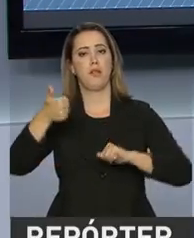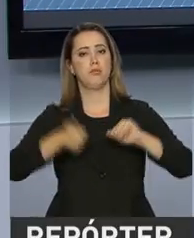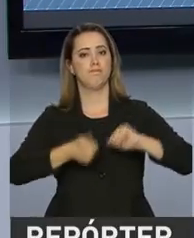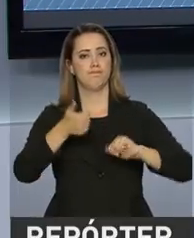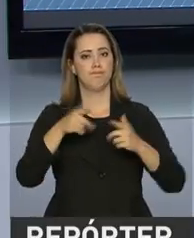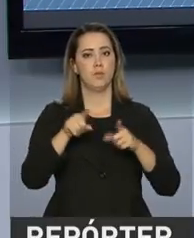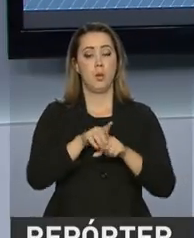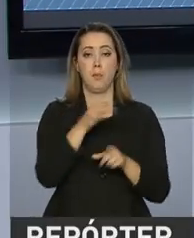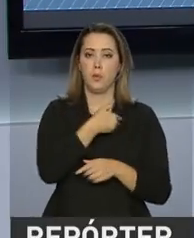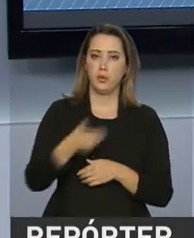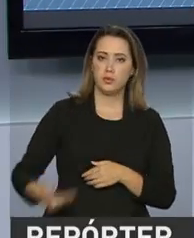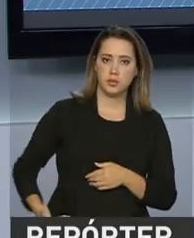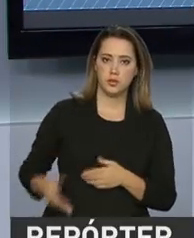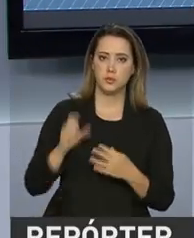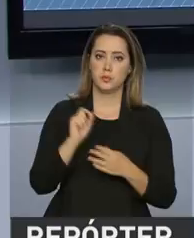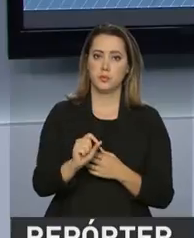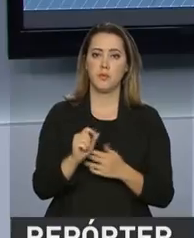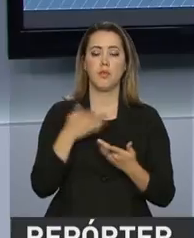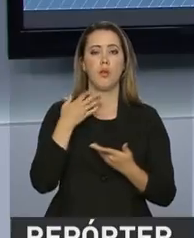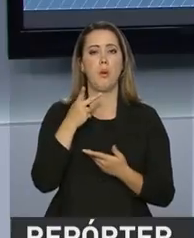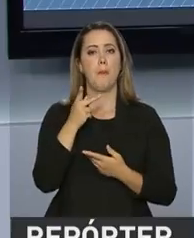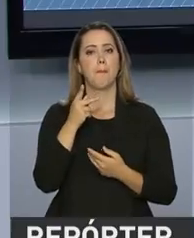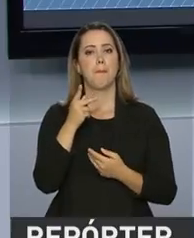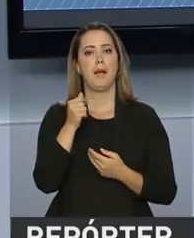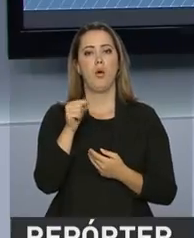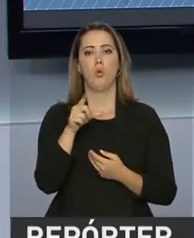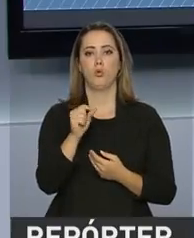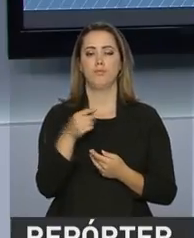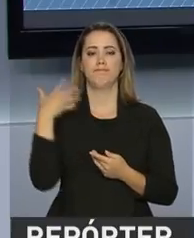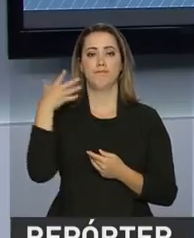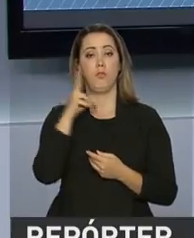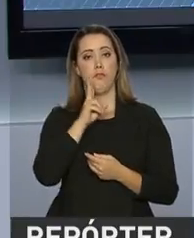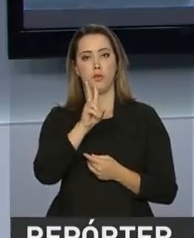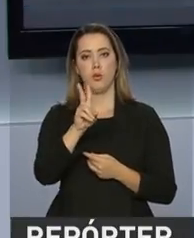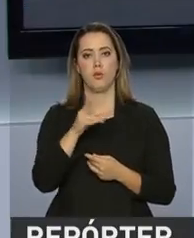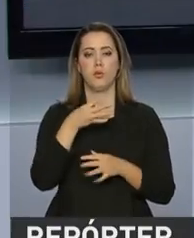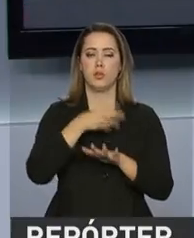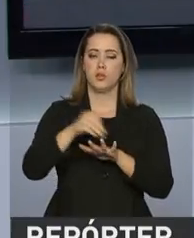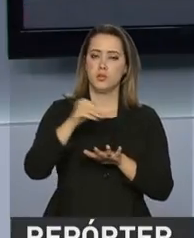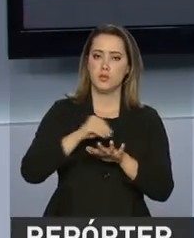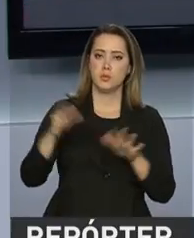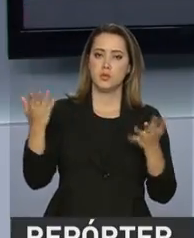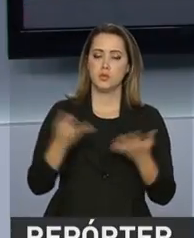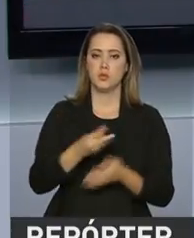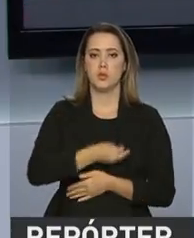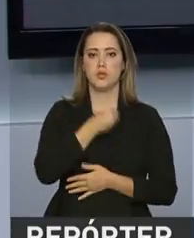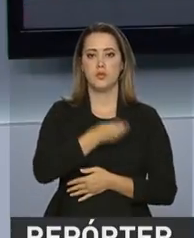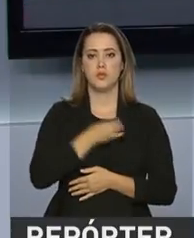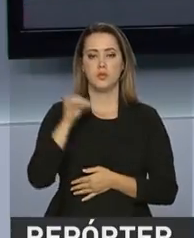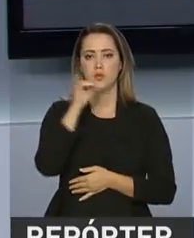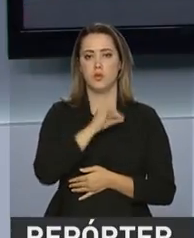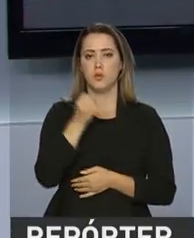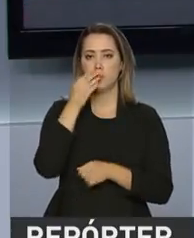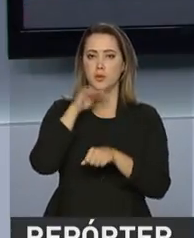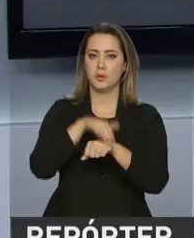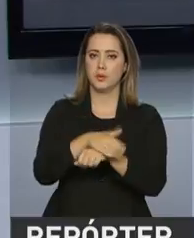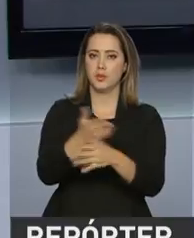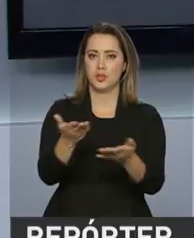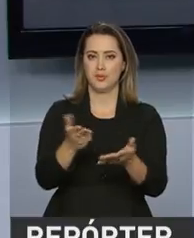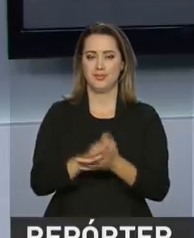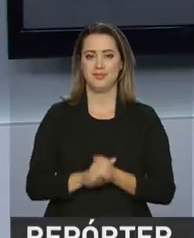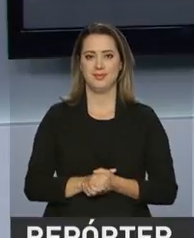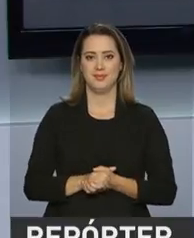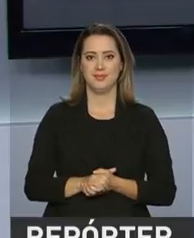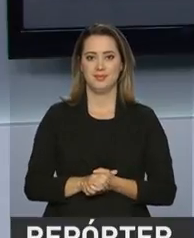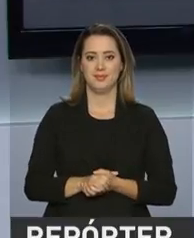e para o governo o repórter paulo la sálvia acompanhou e tem as informações ao vivo pra gente olá paulo boa noite